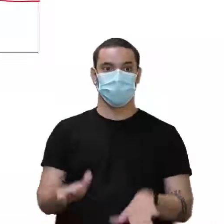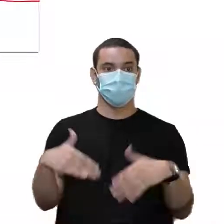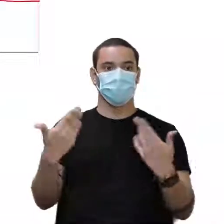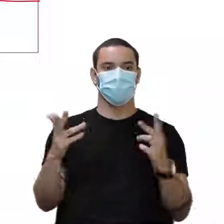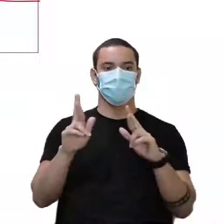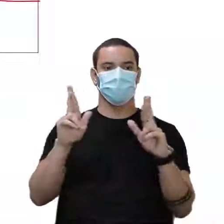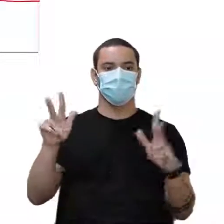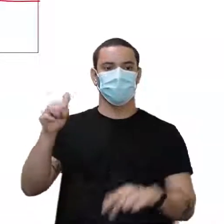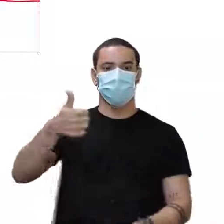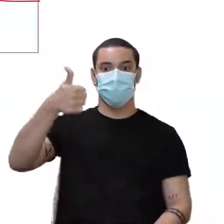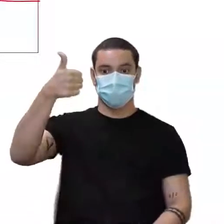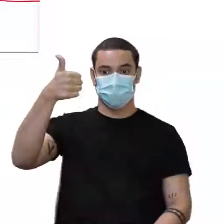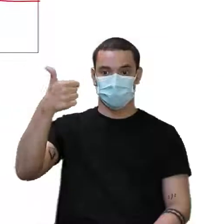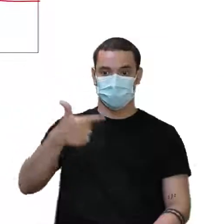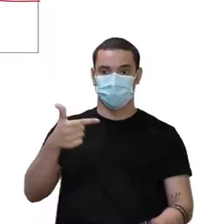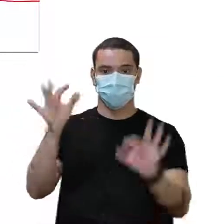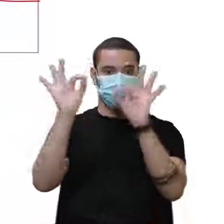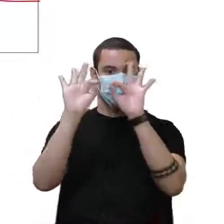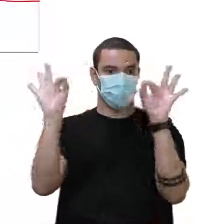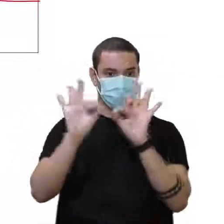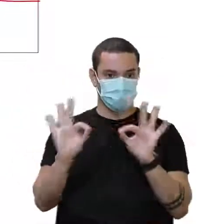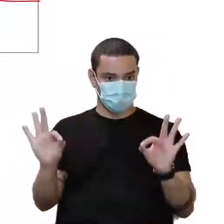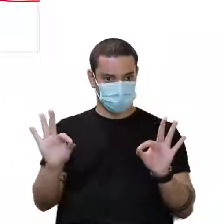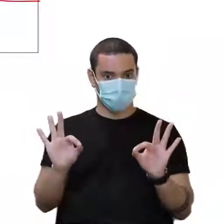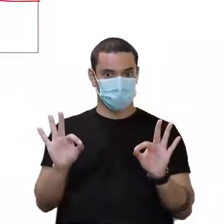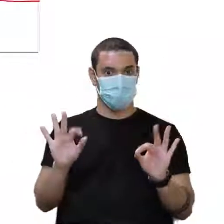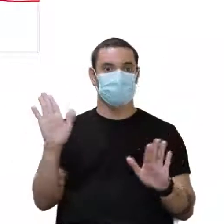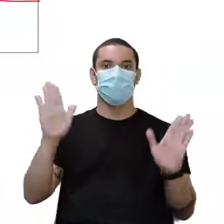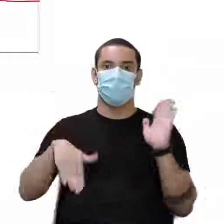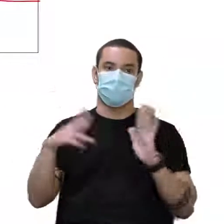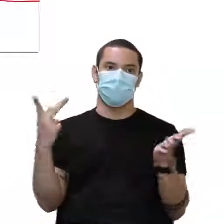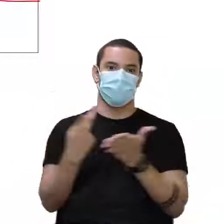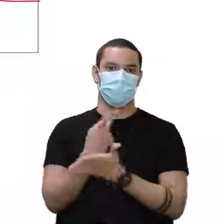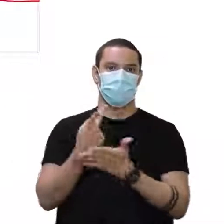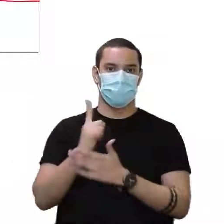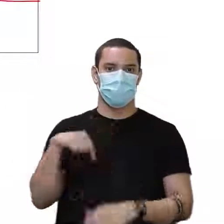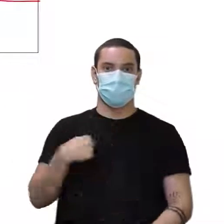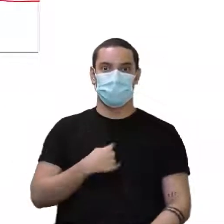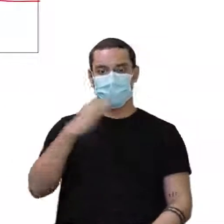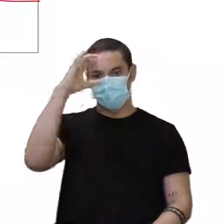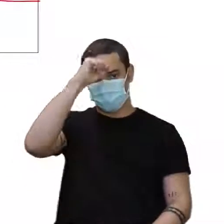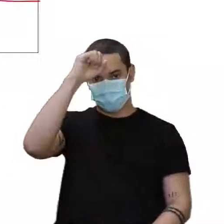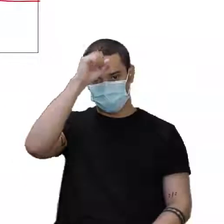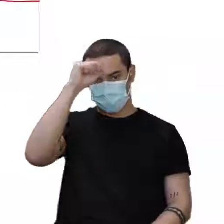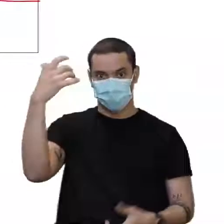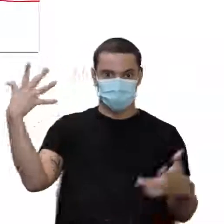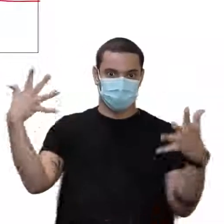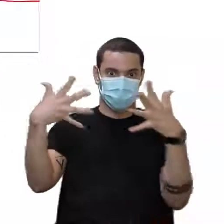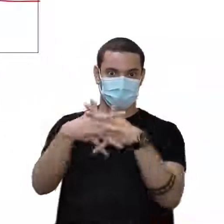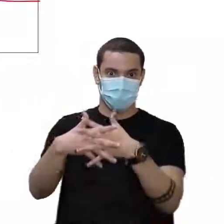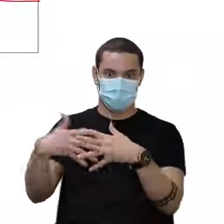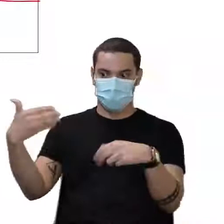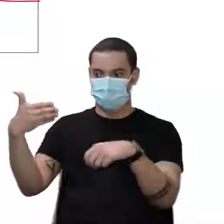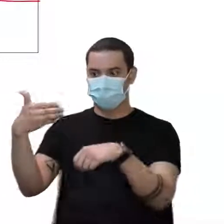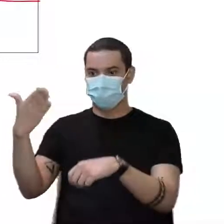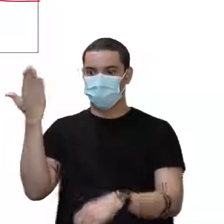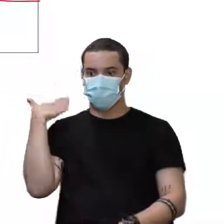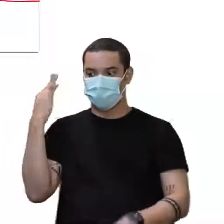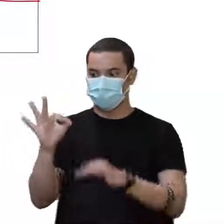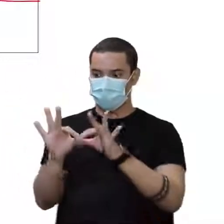diferença dos dois? A diferença dos dois é a seguinte, isso é um erro clássico de quem está aprendendo. Confundir o passado simples com o presente